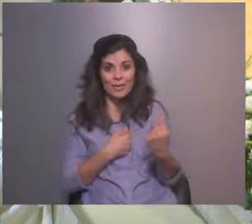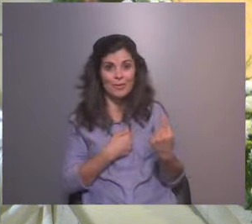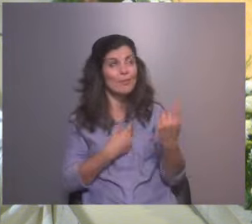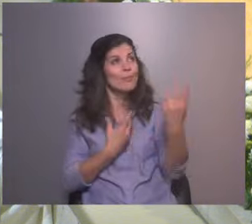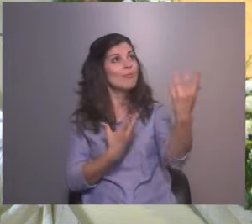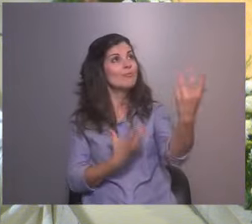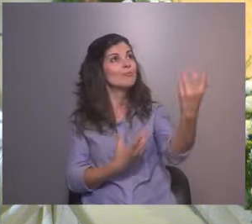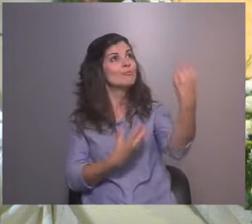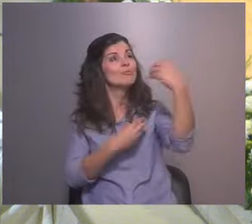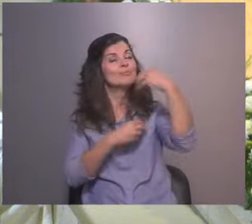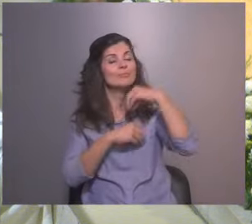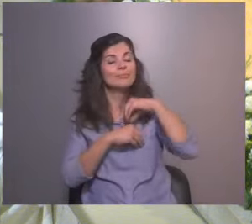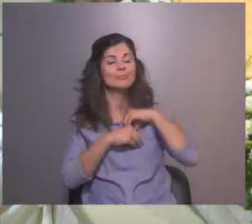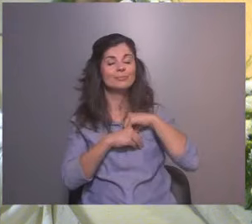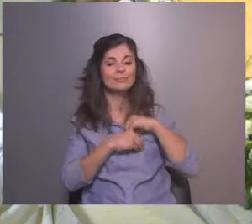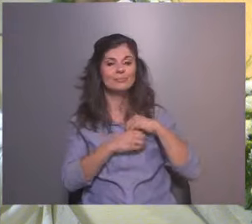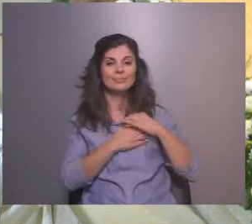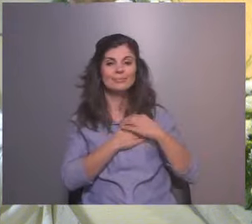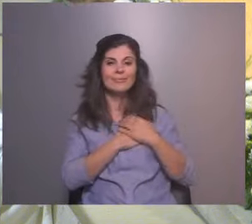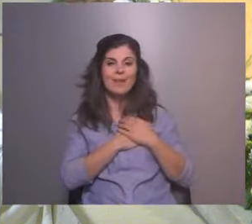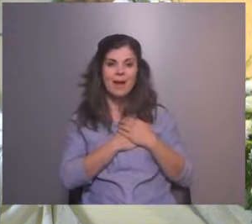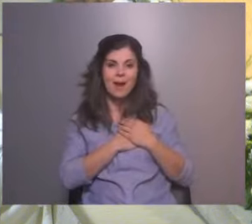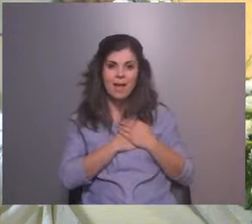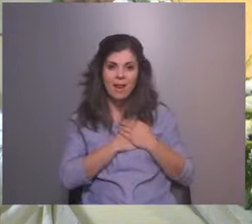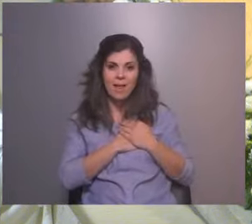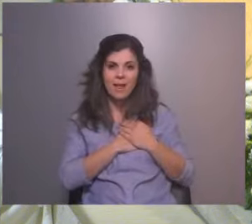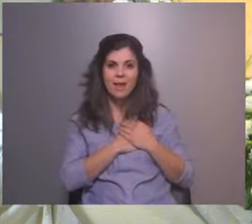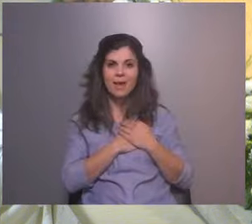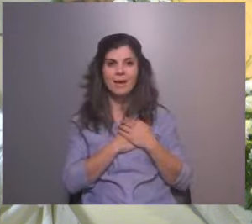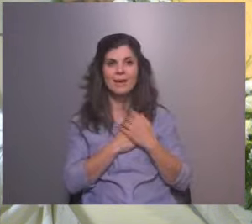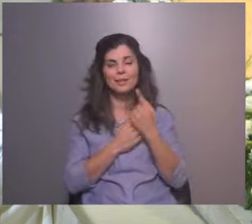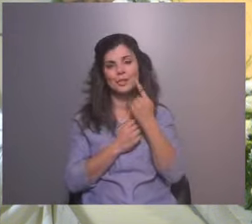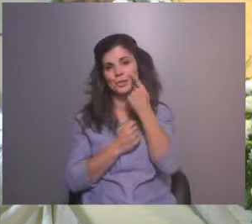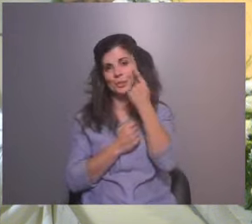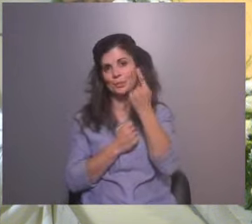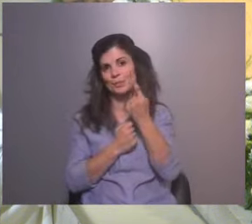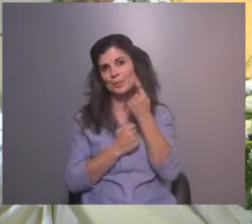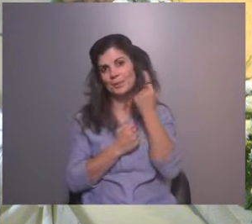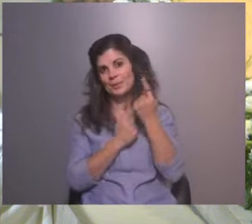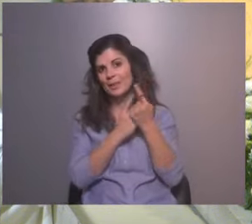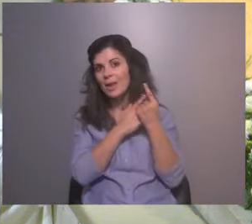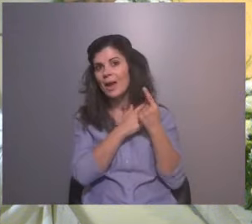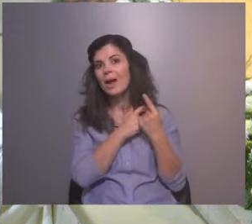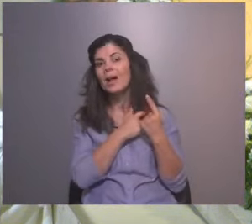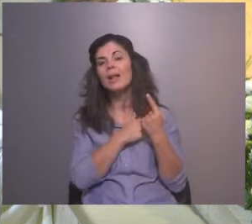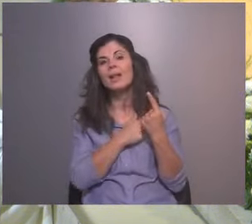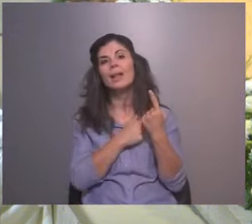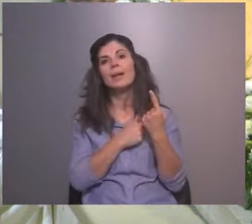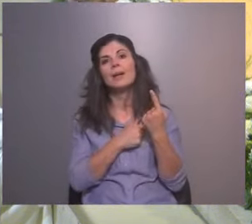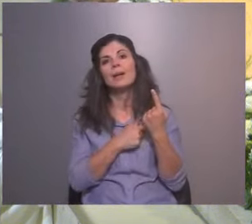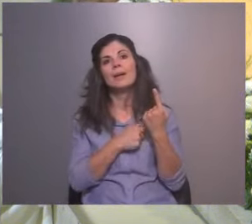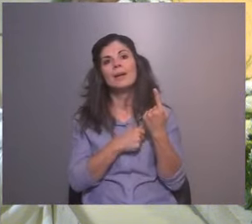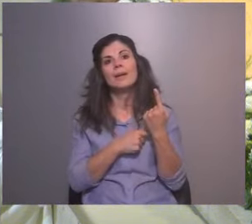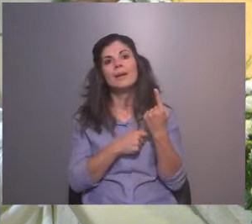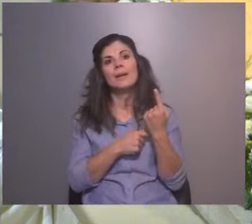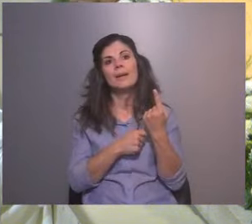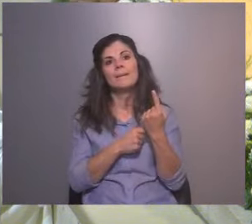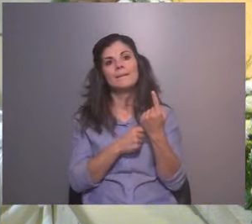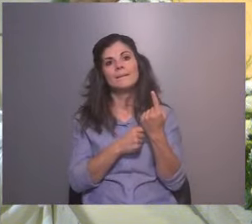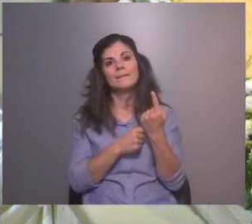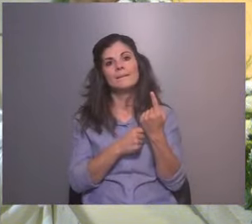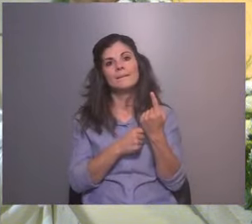Ao coração do Cristo vivo nas nossas vidas,